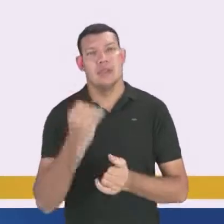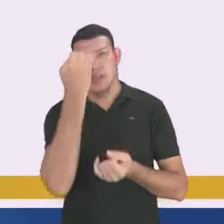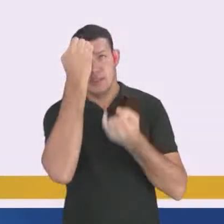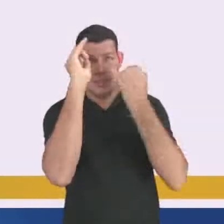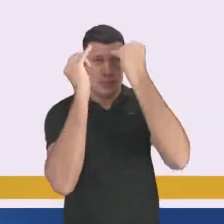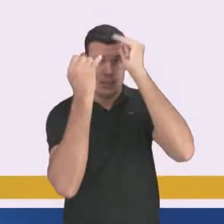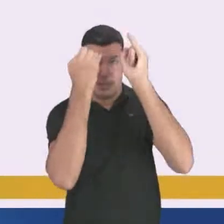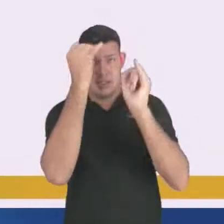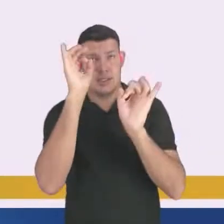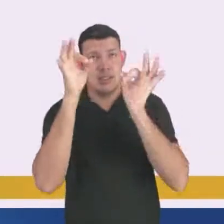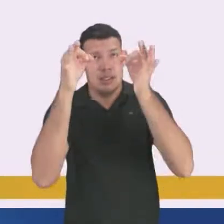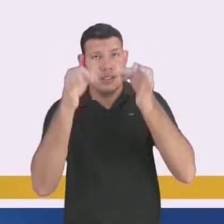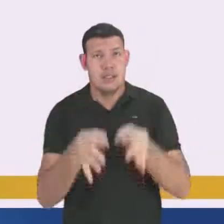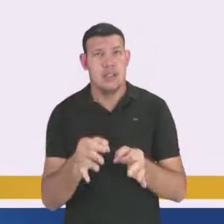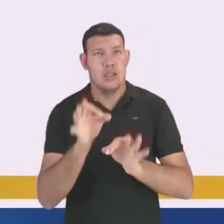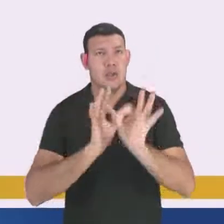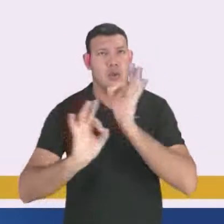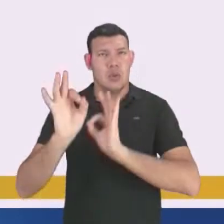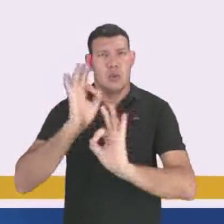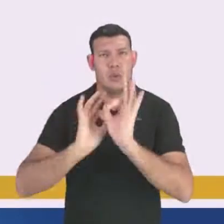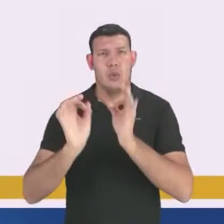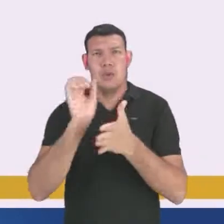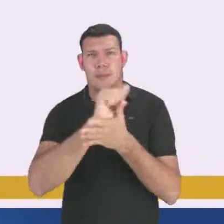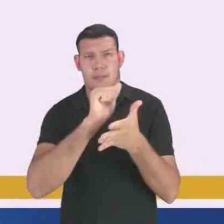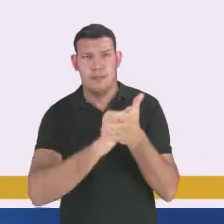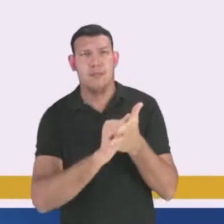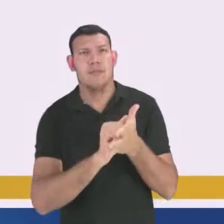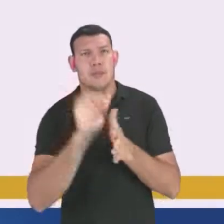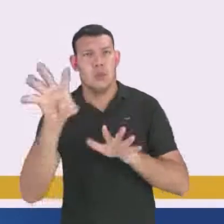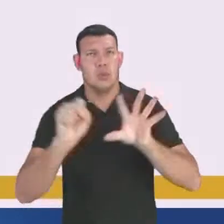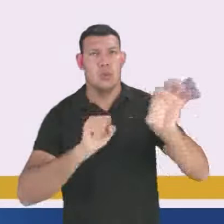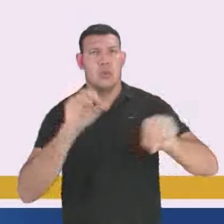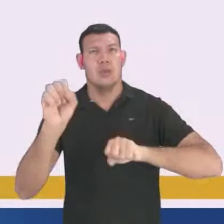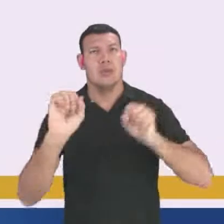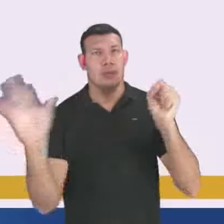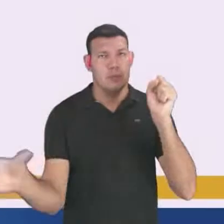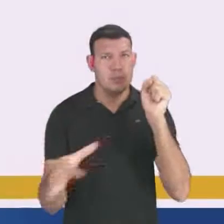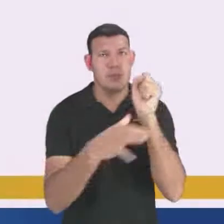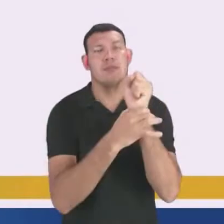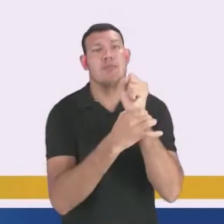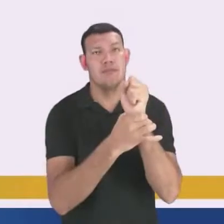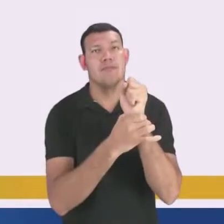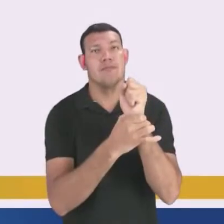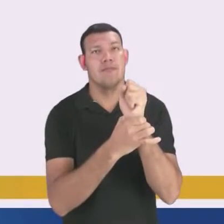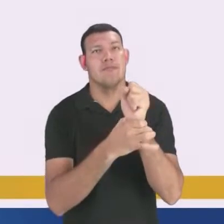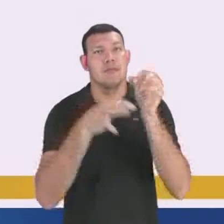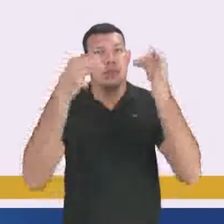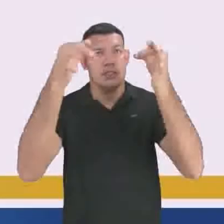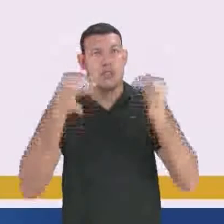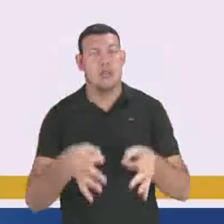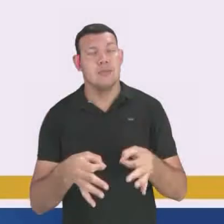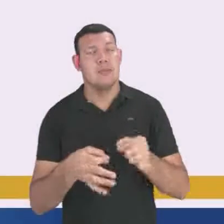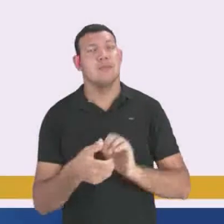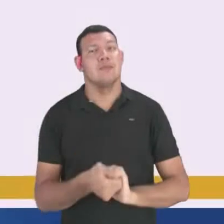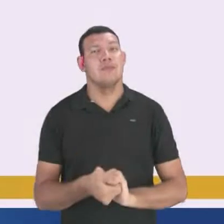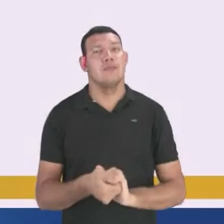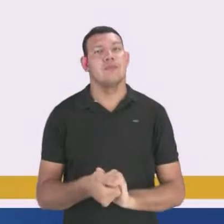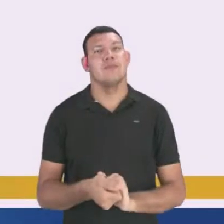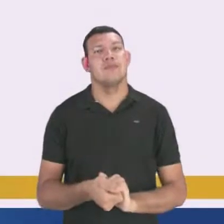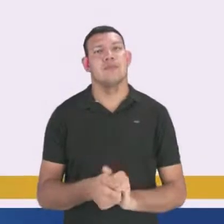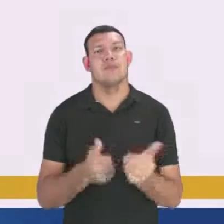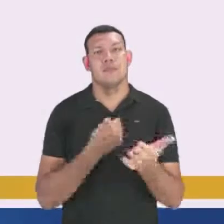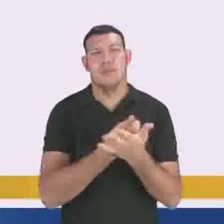a interpretação da representação dos seus dados será um ponto de partida aí para a tomada de decisões e planos de ação.